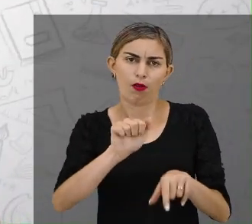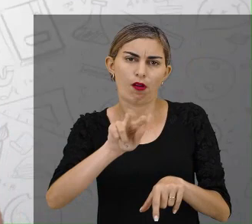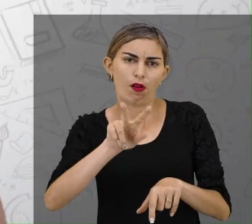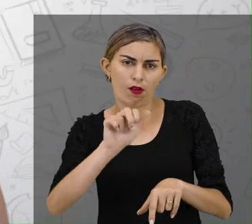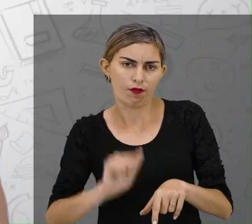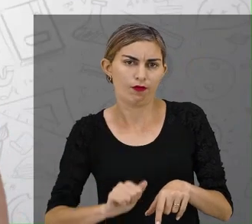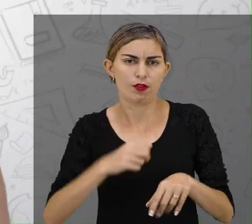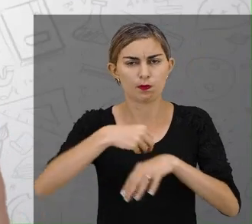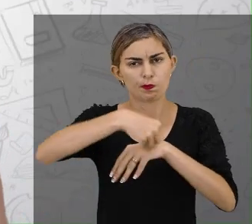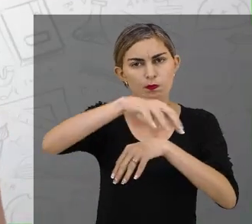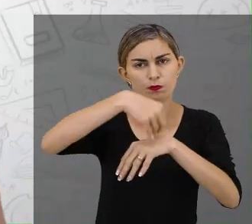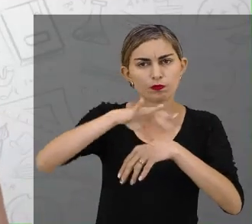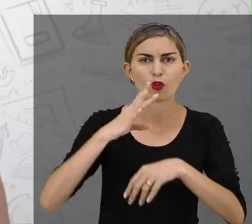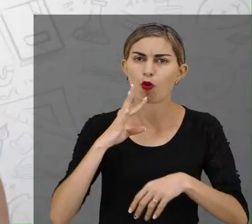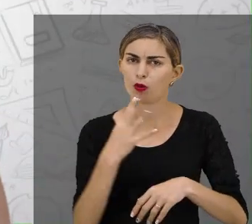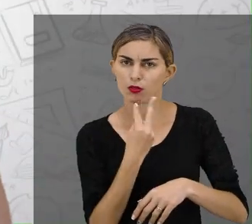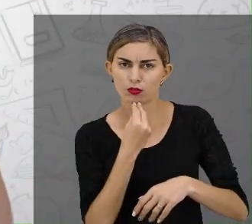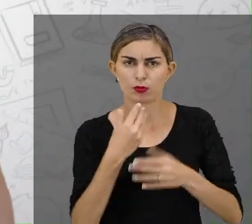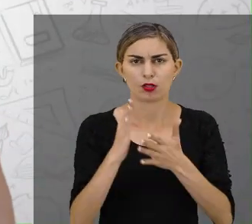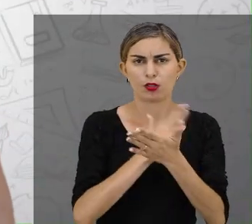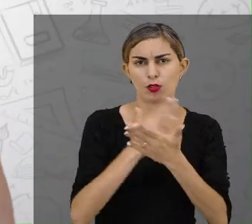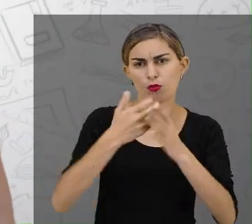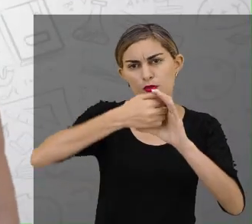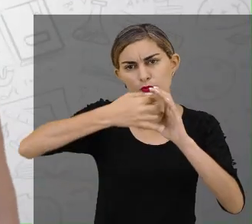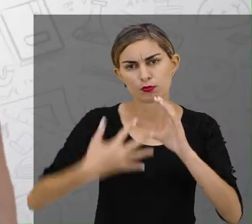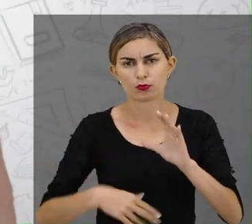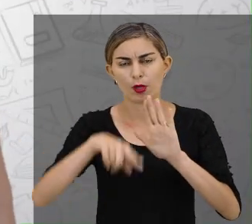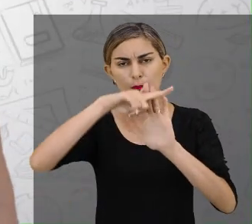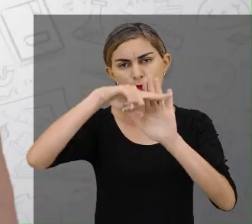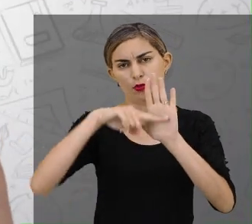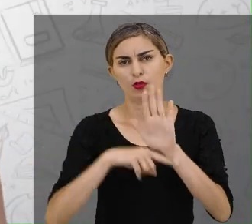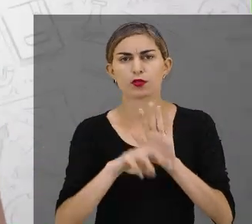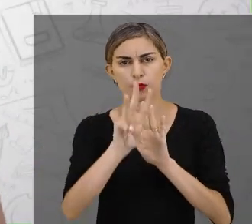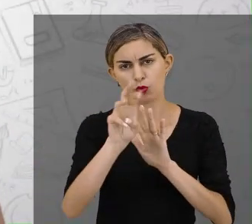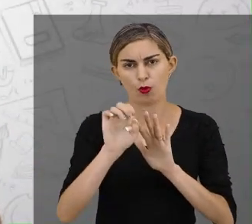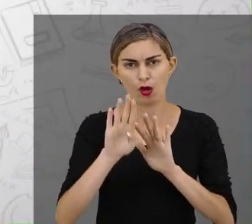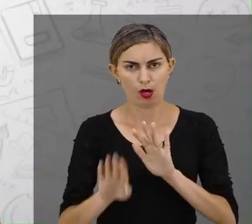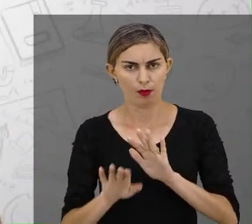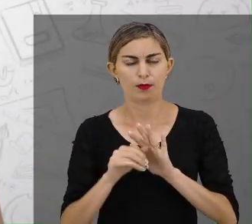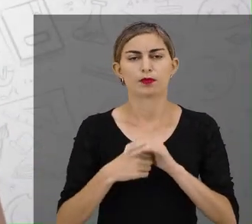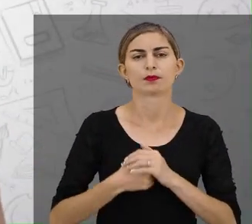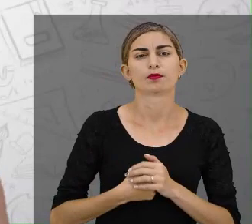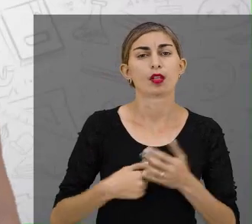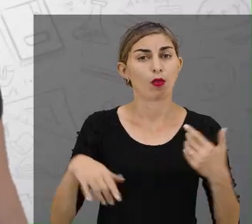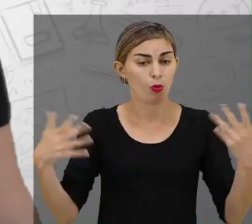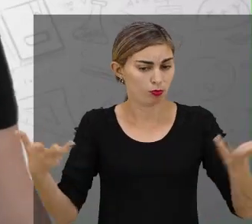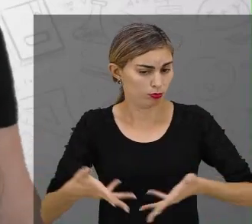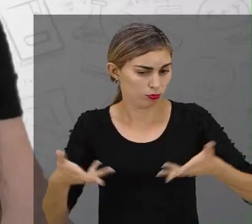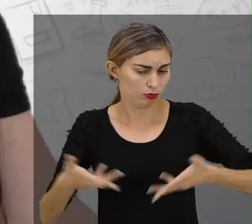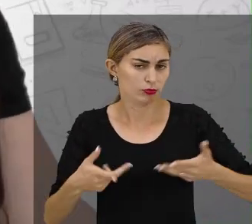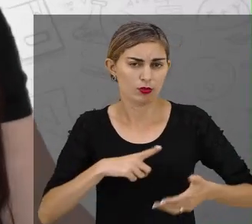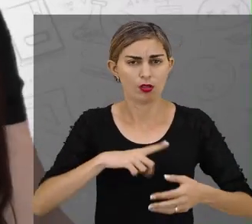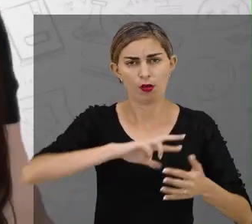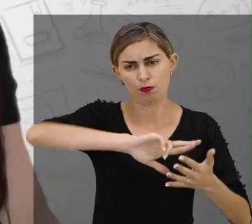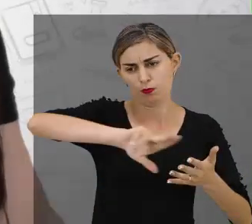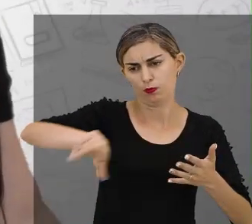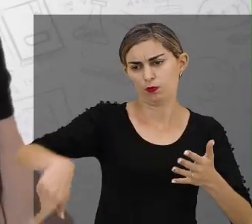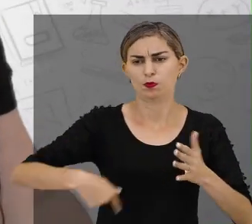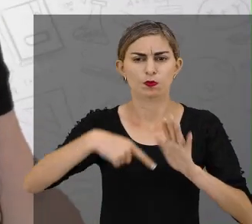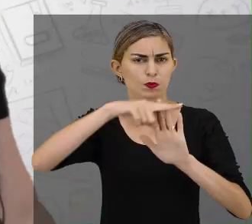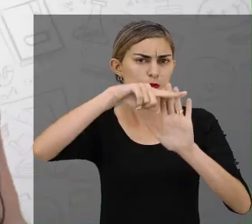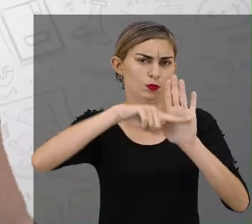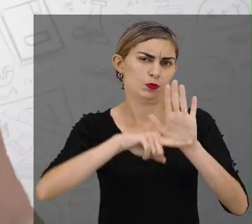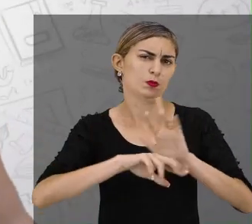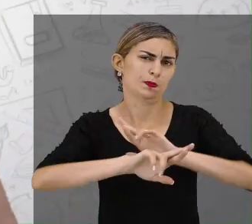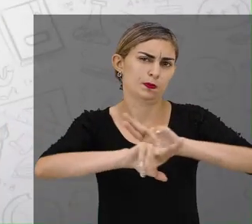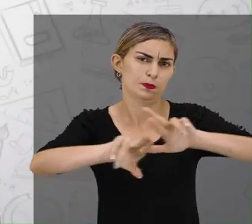AVA, mediando conhecimento sobre alguns aspectos da programação web orientada a objetos. Atualmente existem diversos paradigmas